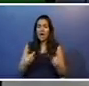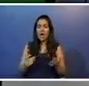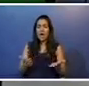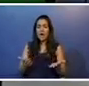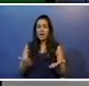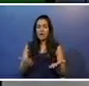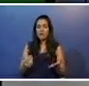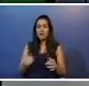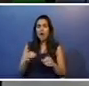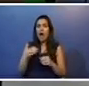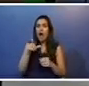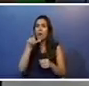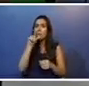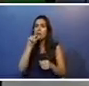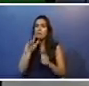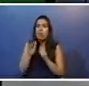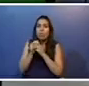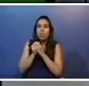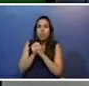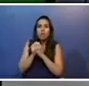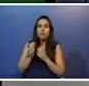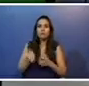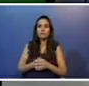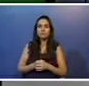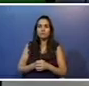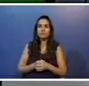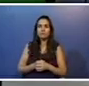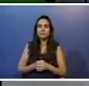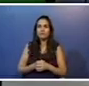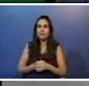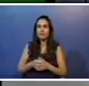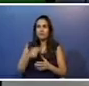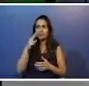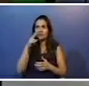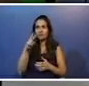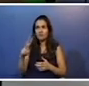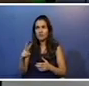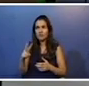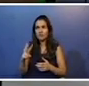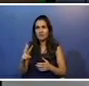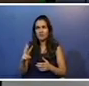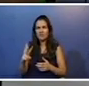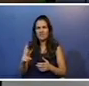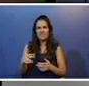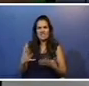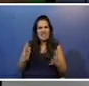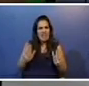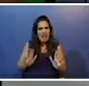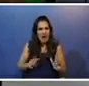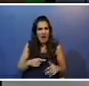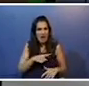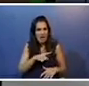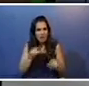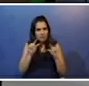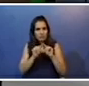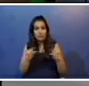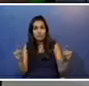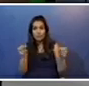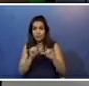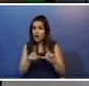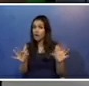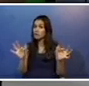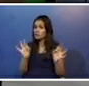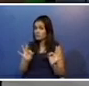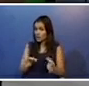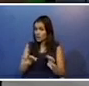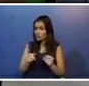de novas plantas, de novas árvores. Nós acabamos de ver isso. Será que este provérbio está